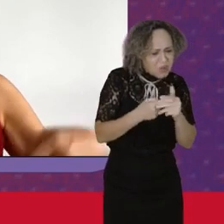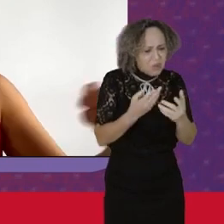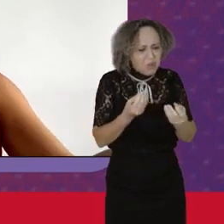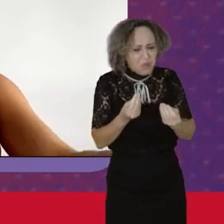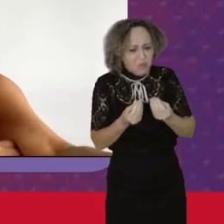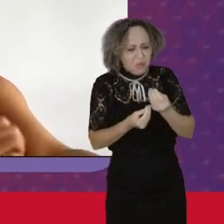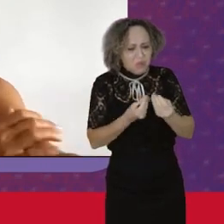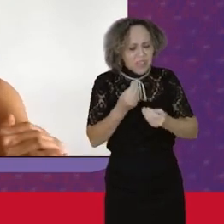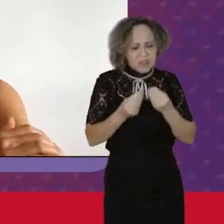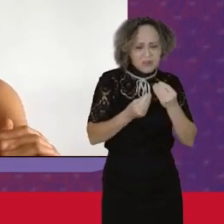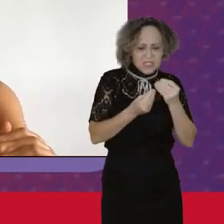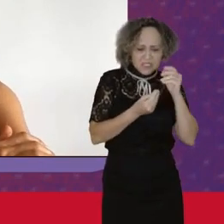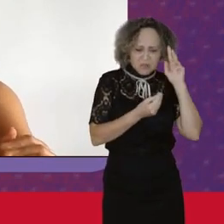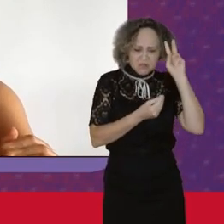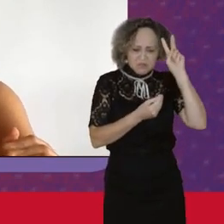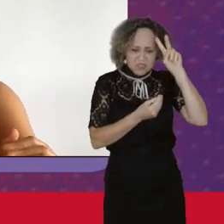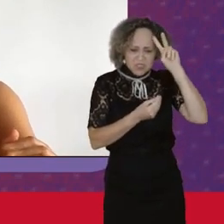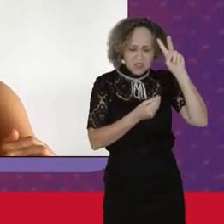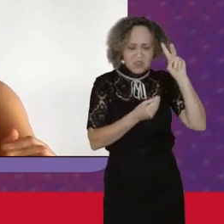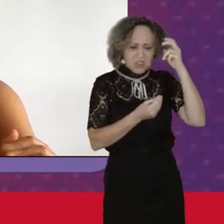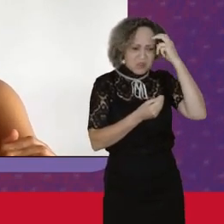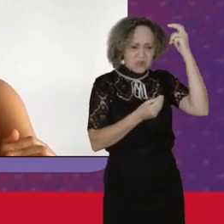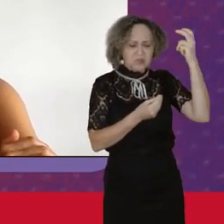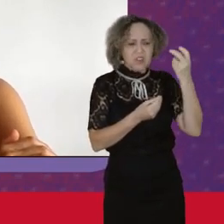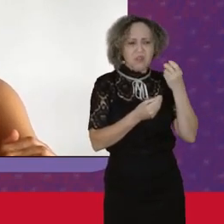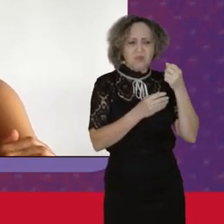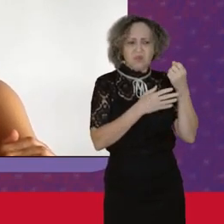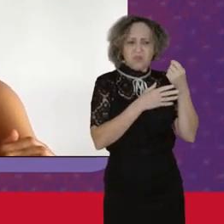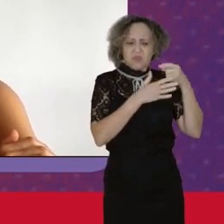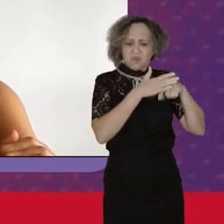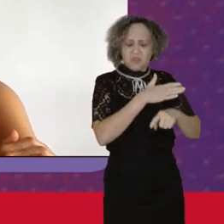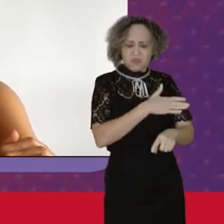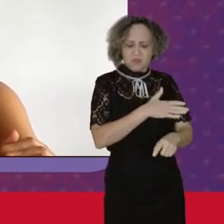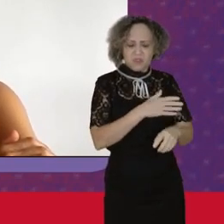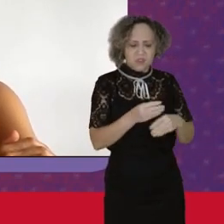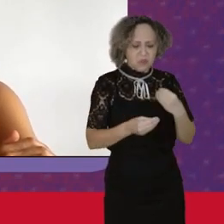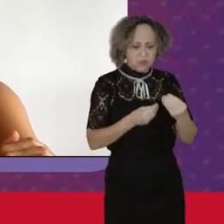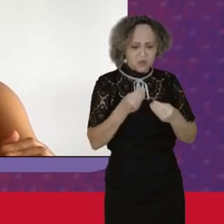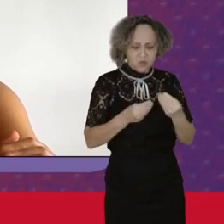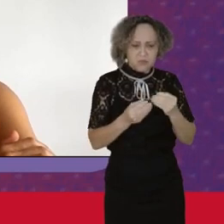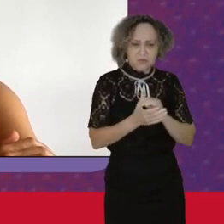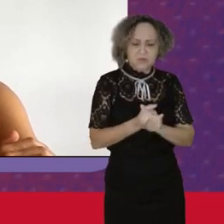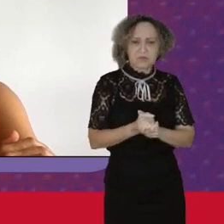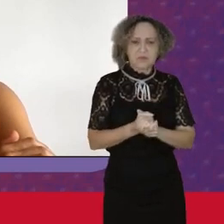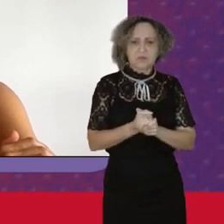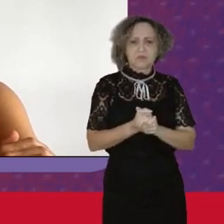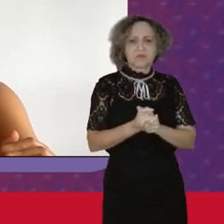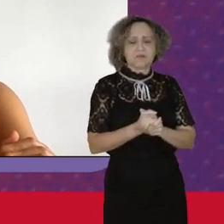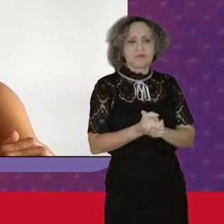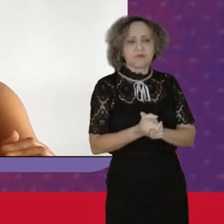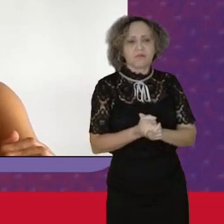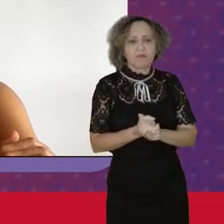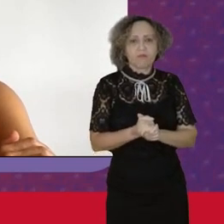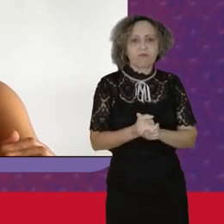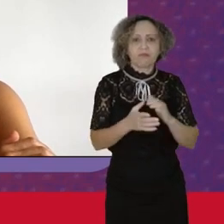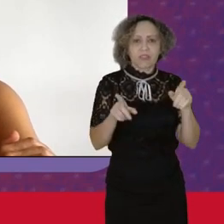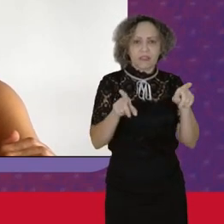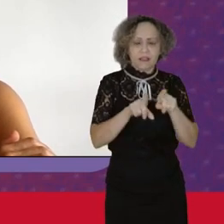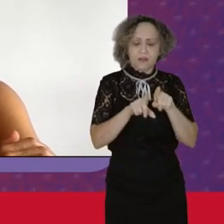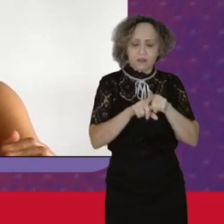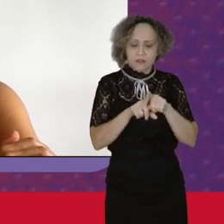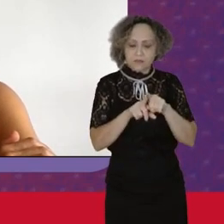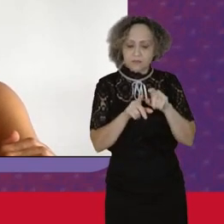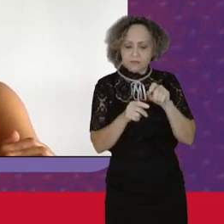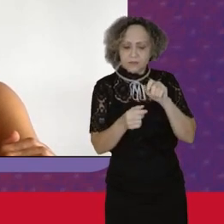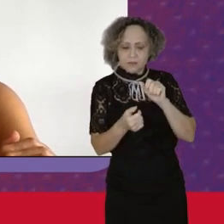vocês comentassem isso, a partir desses elementos que a Iridiane nos traz. Agora, nós vamos inverter um pouquinho